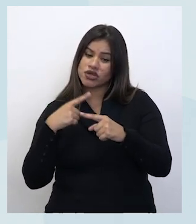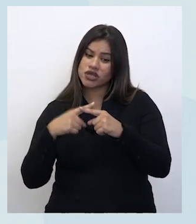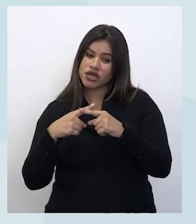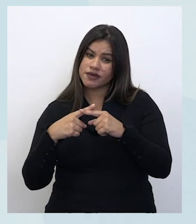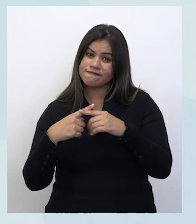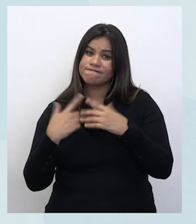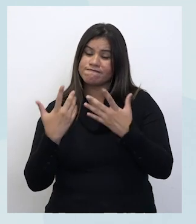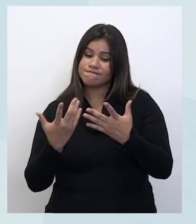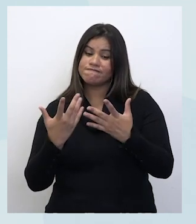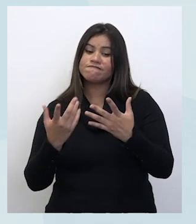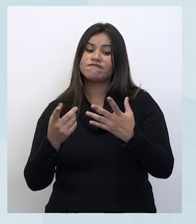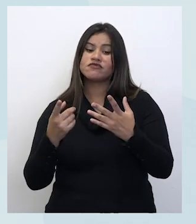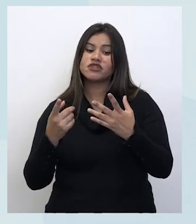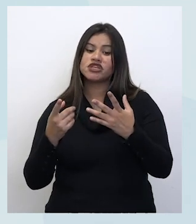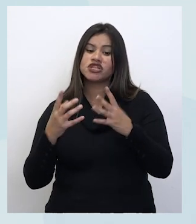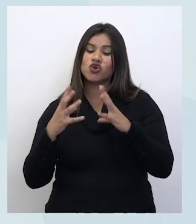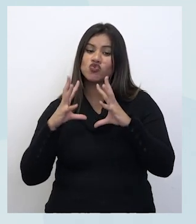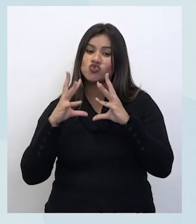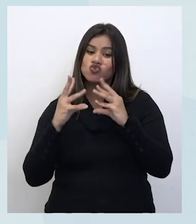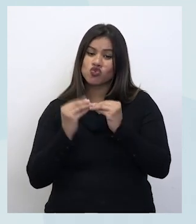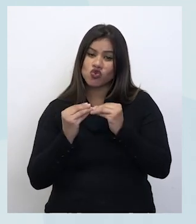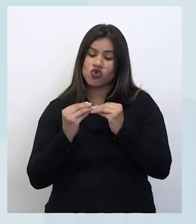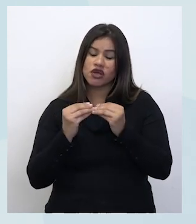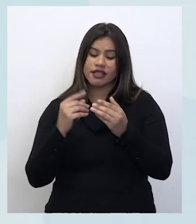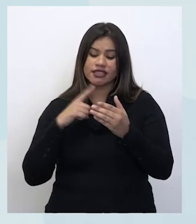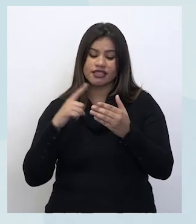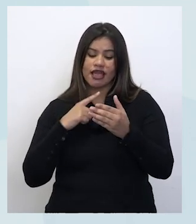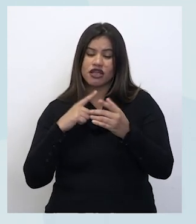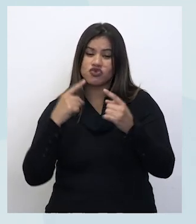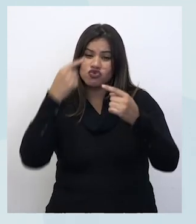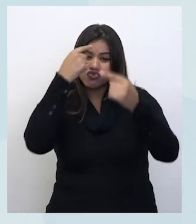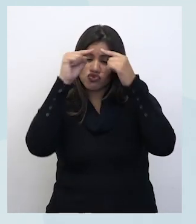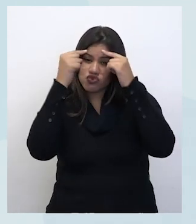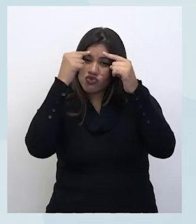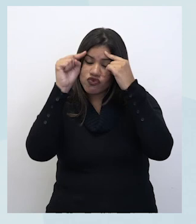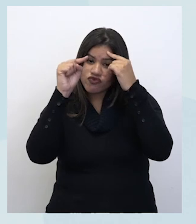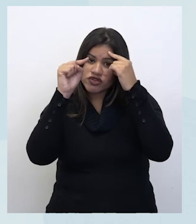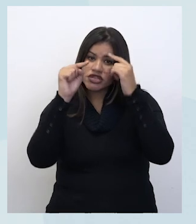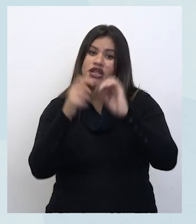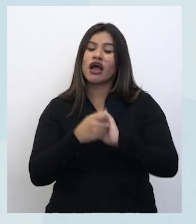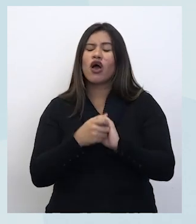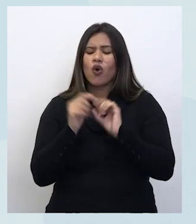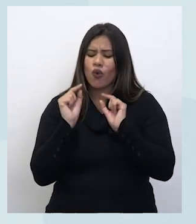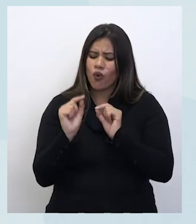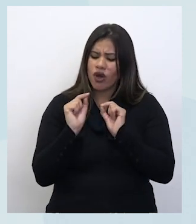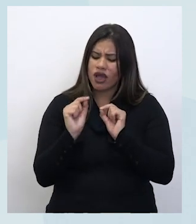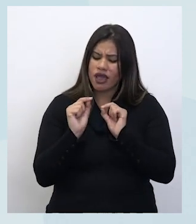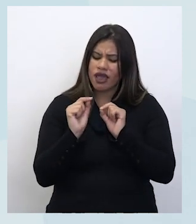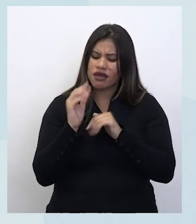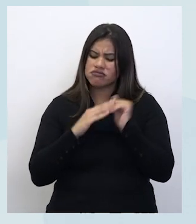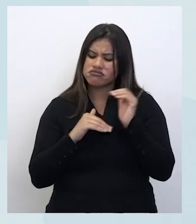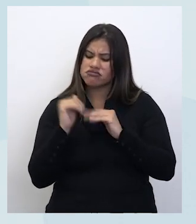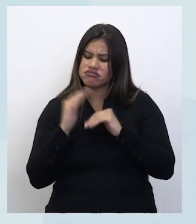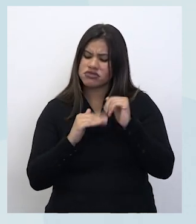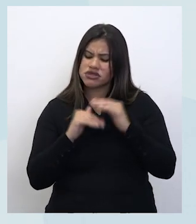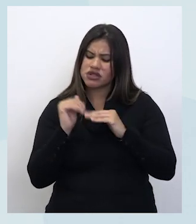competência socioemocional. Então, todas as vezes que vocês tiverem alguma dúvida sobre o que é mesmo aquela competência socioemocional que eu